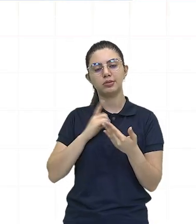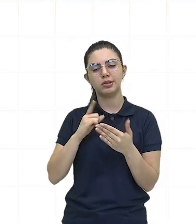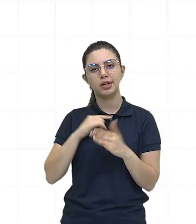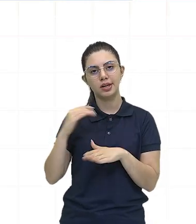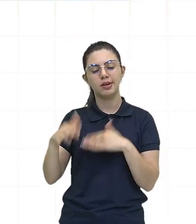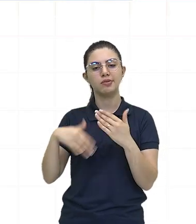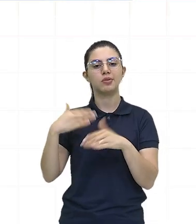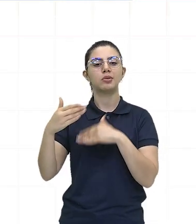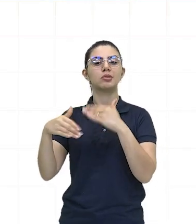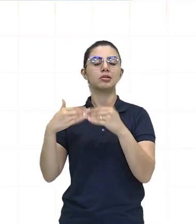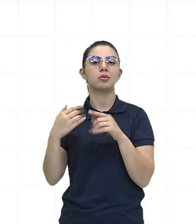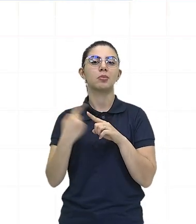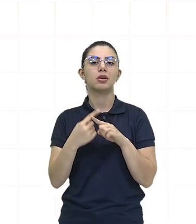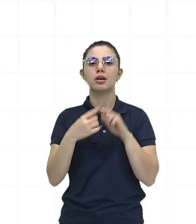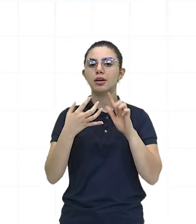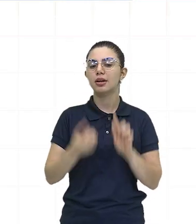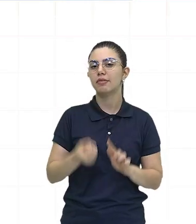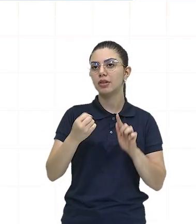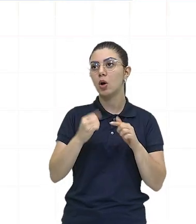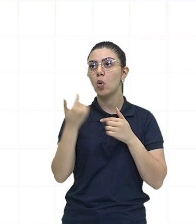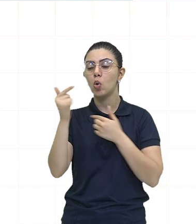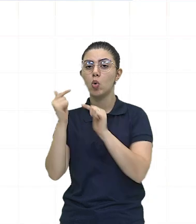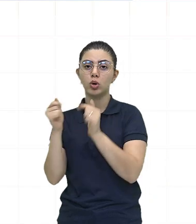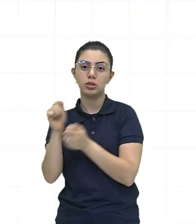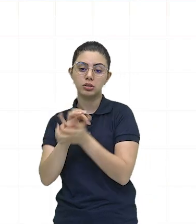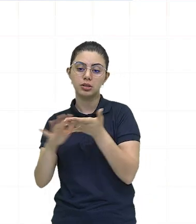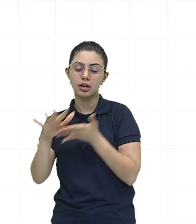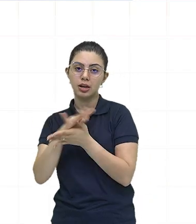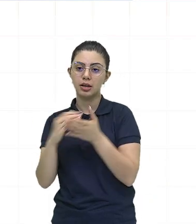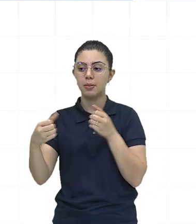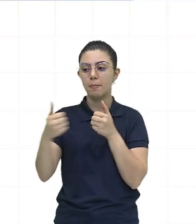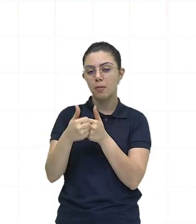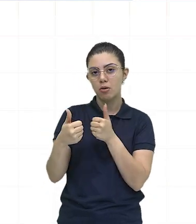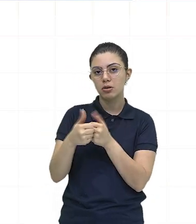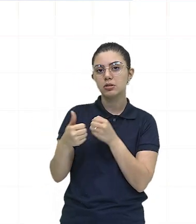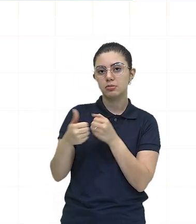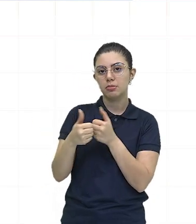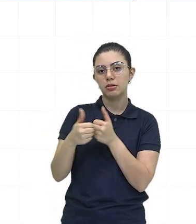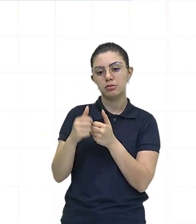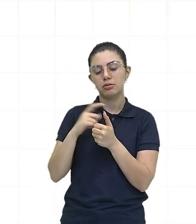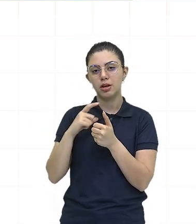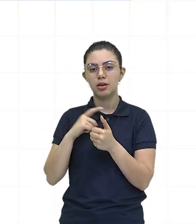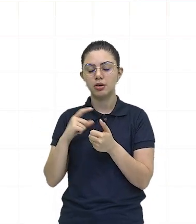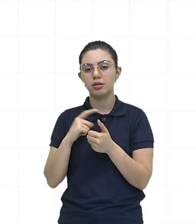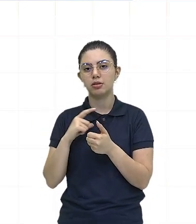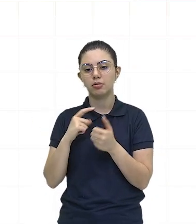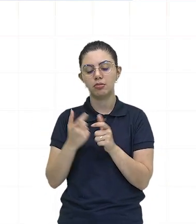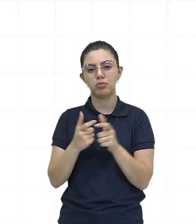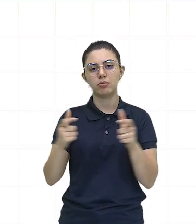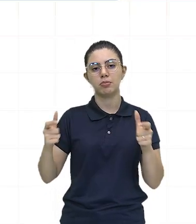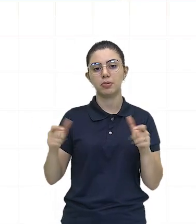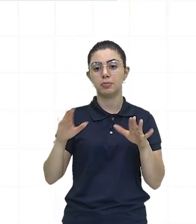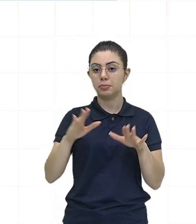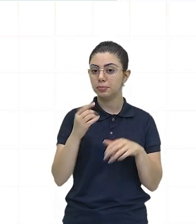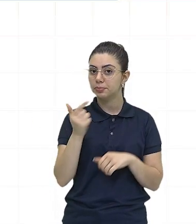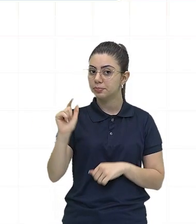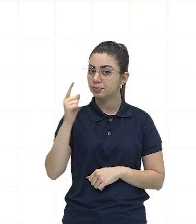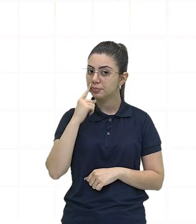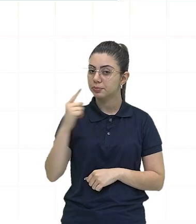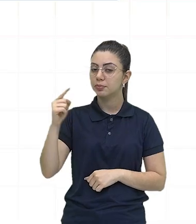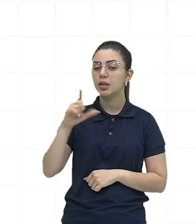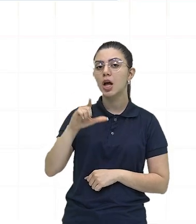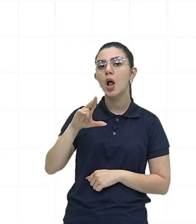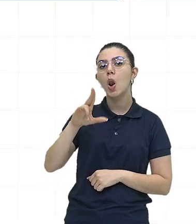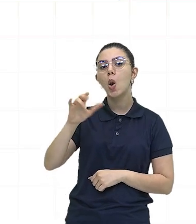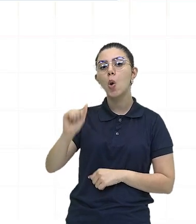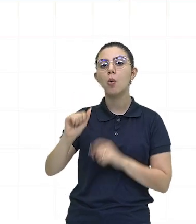de interações gravitacionais com as galáxias vizinhas a ela. Nós temos também a Lua, né, que é